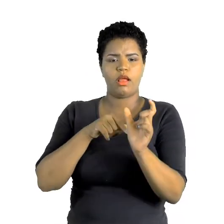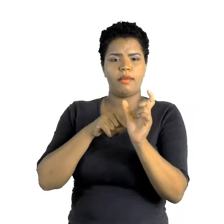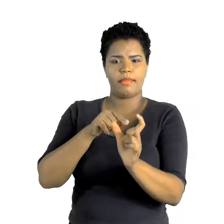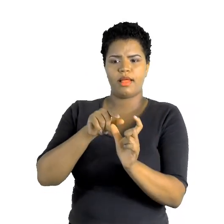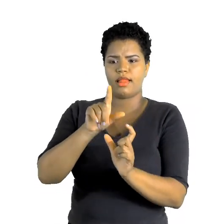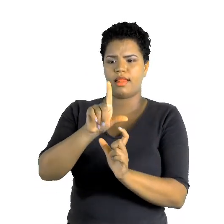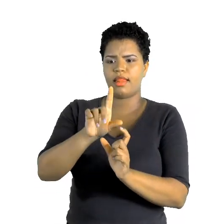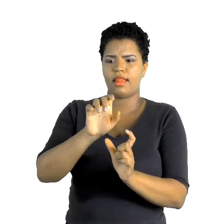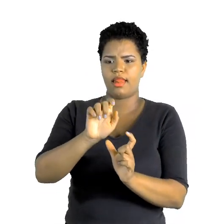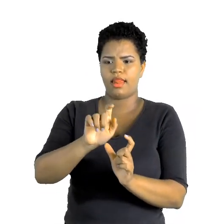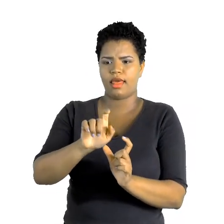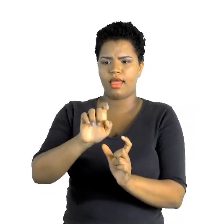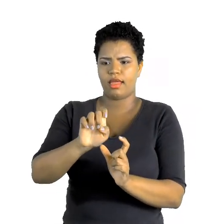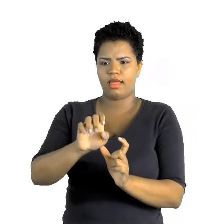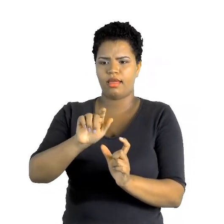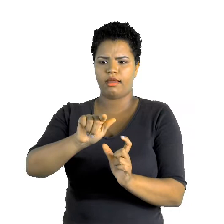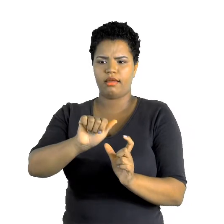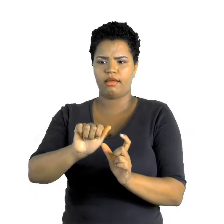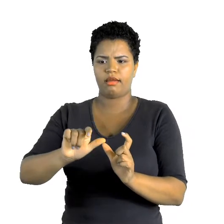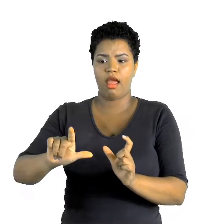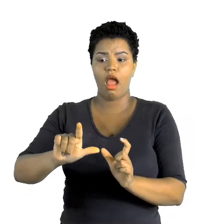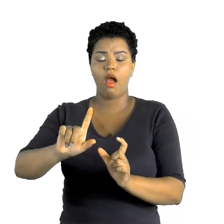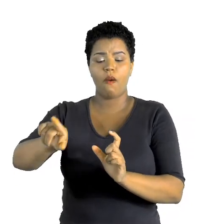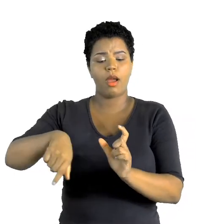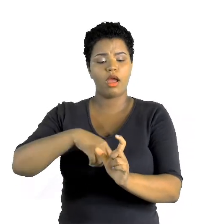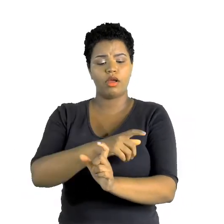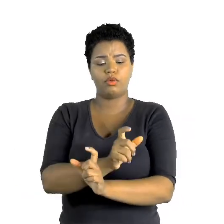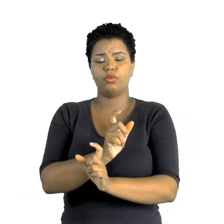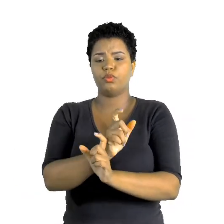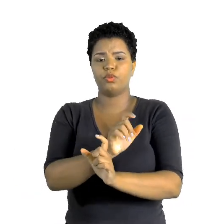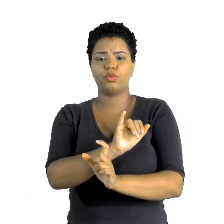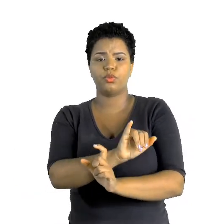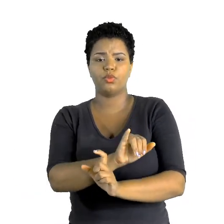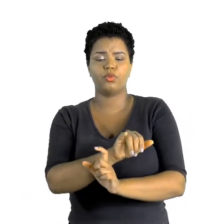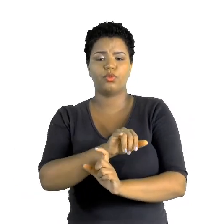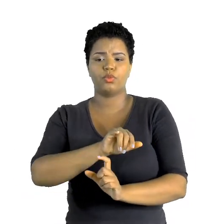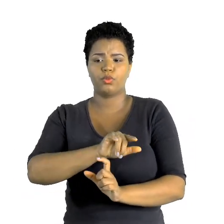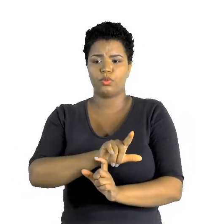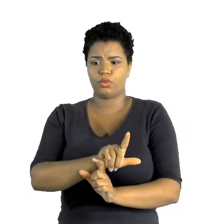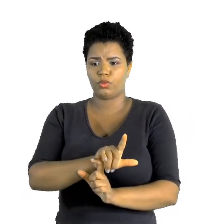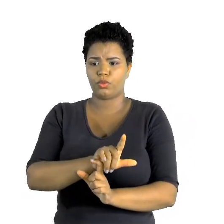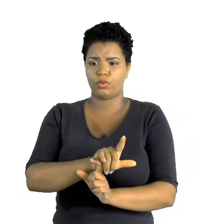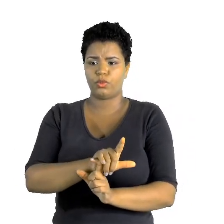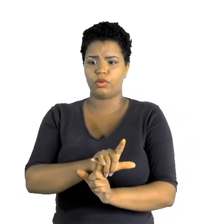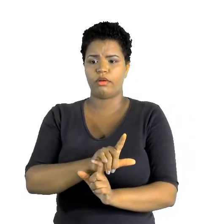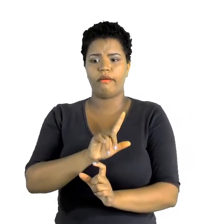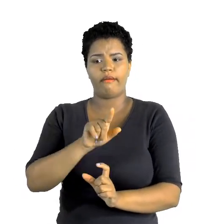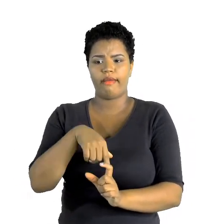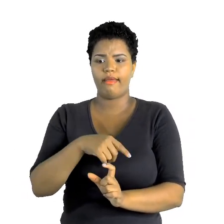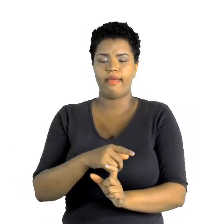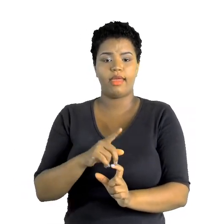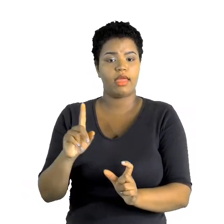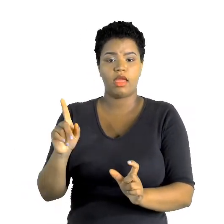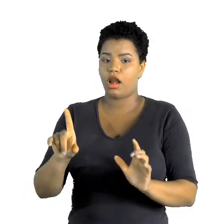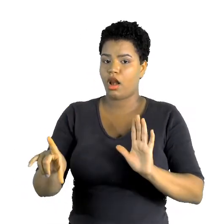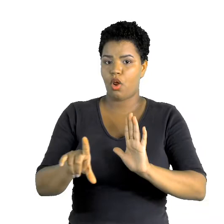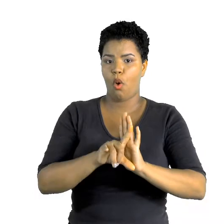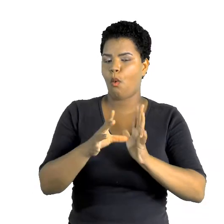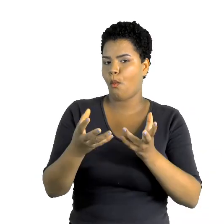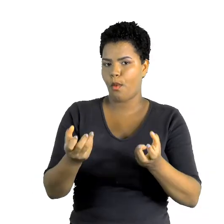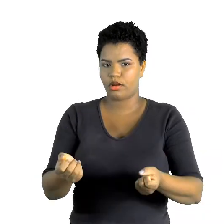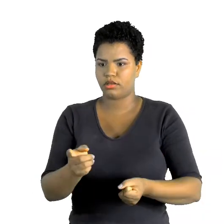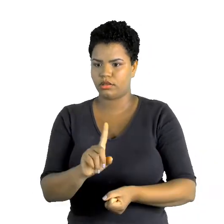palavra o IL, algo que era legal se tornou ilegal, illegal, ok? Mortal é a